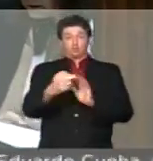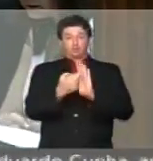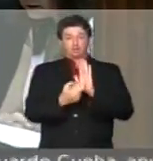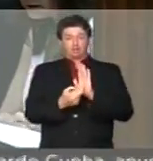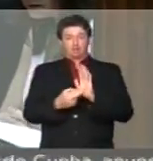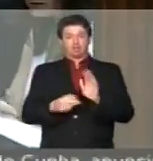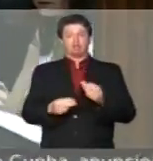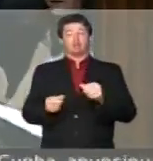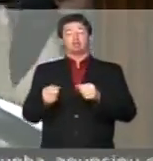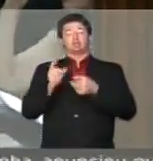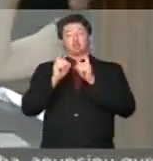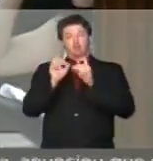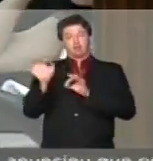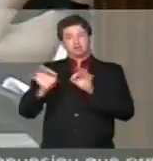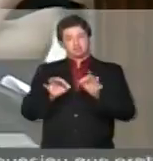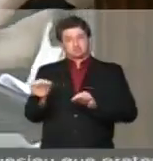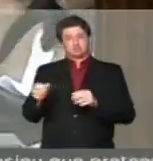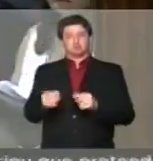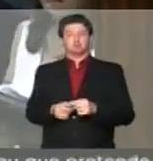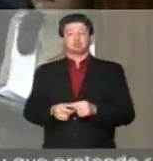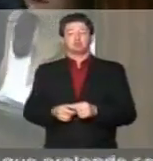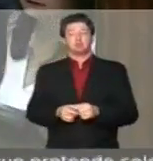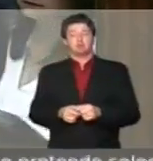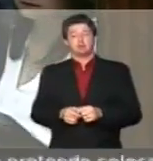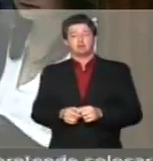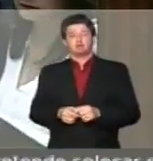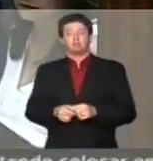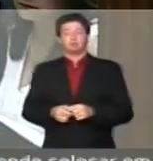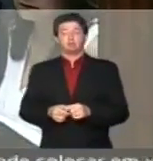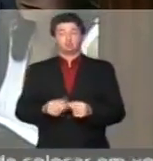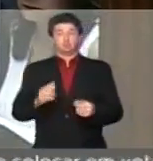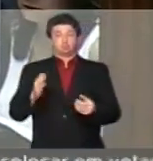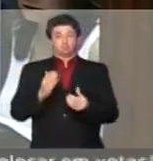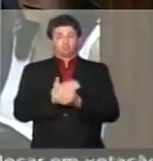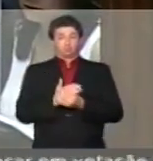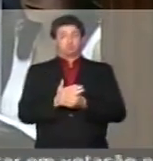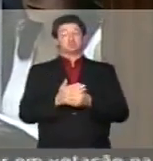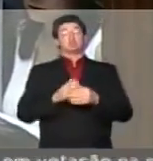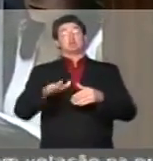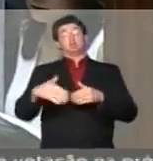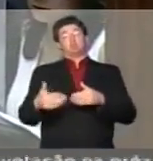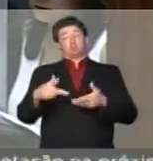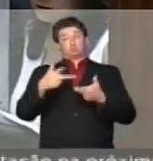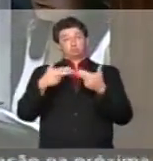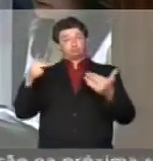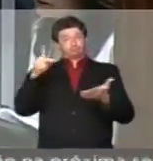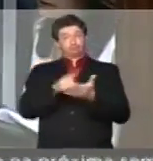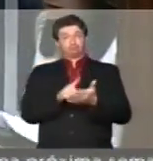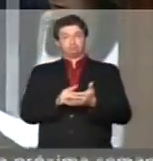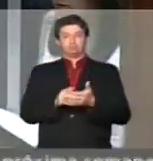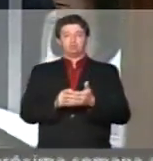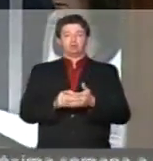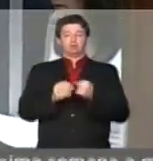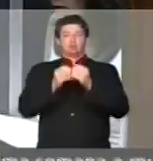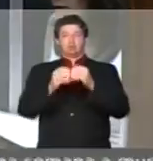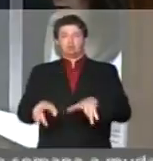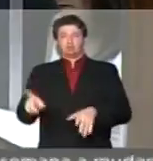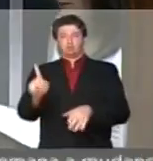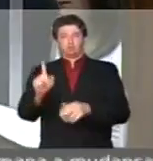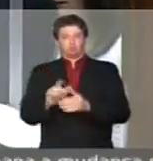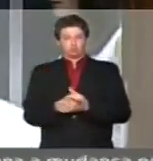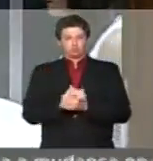de gerenciamento da tramitação e julgamentos dos processos em situações concretas não fiquem